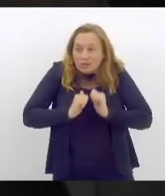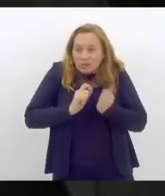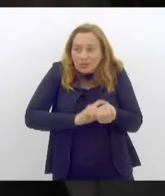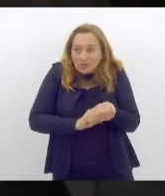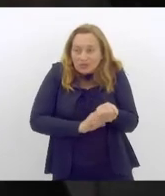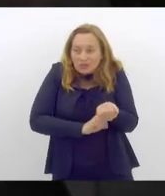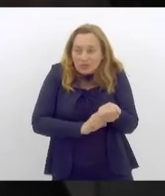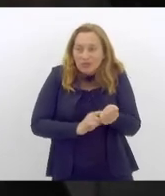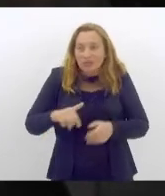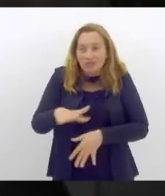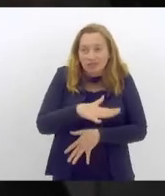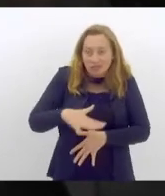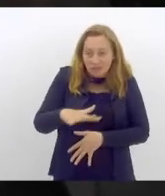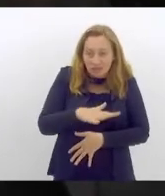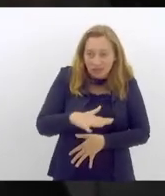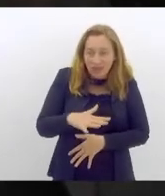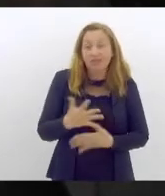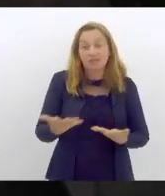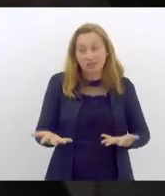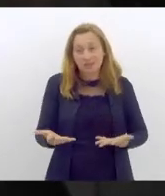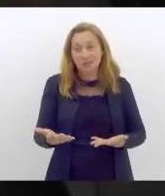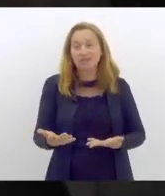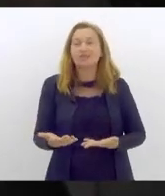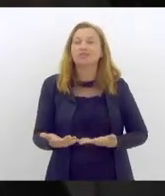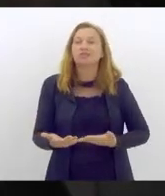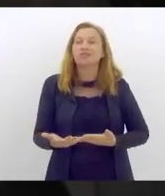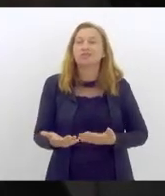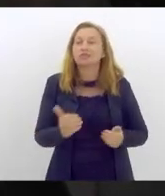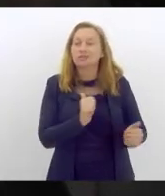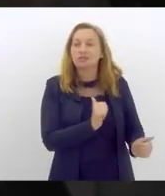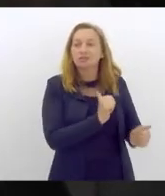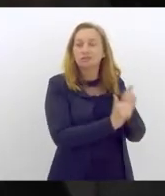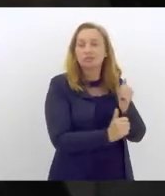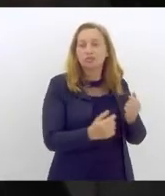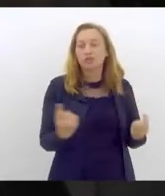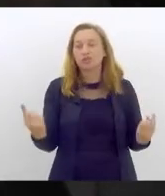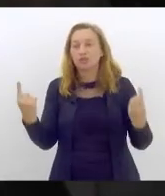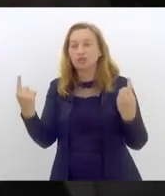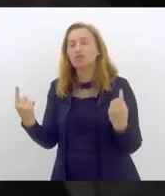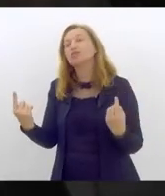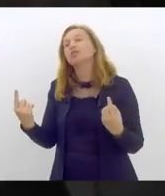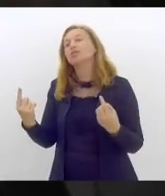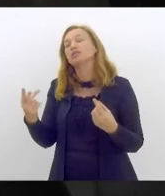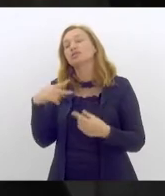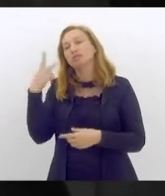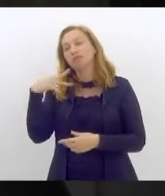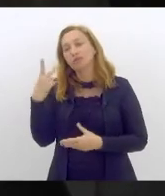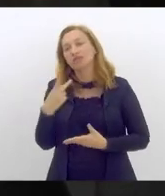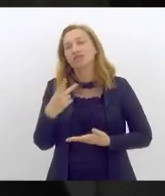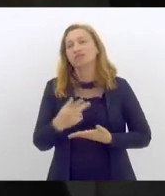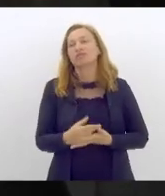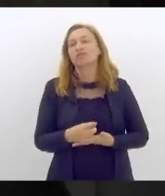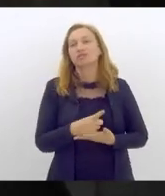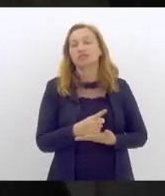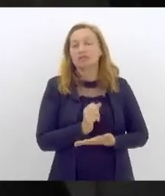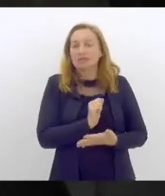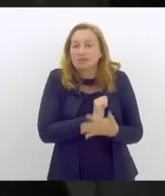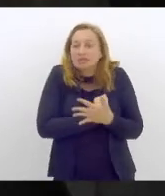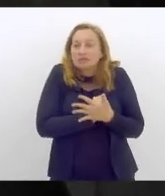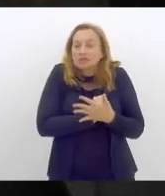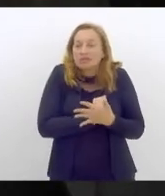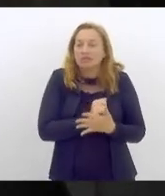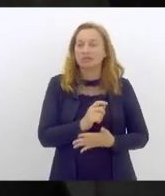seja da área do pão e circo que a seja da área da política a cometer nossos corações